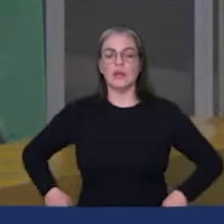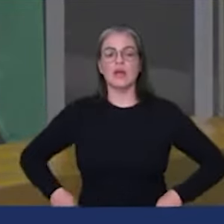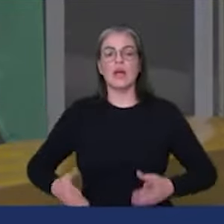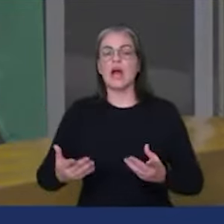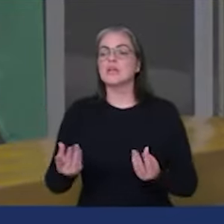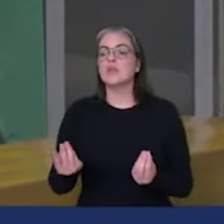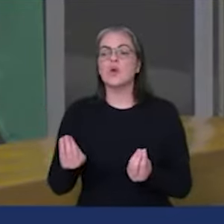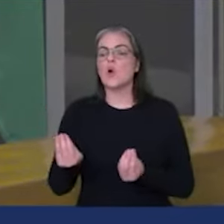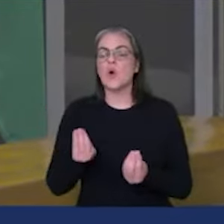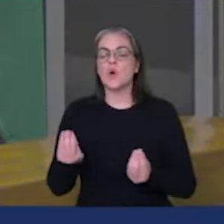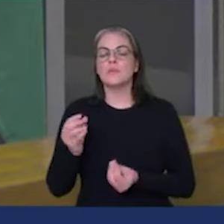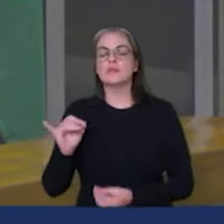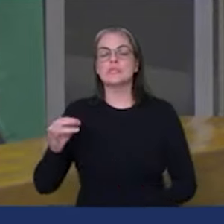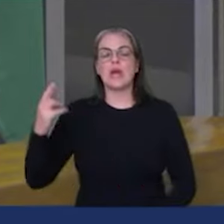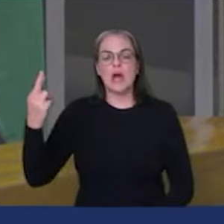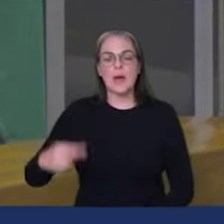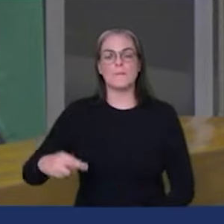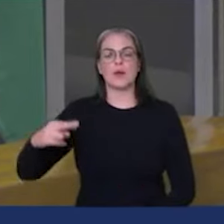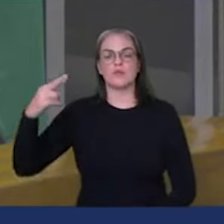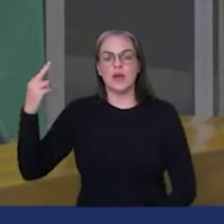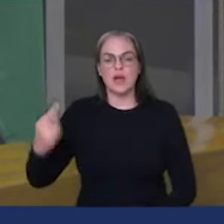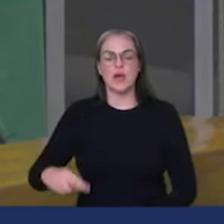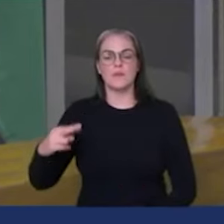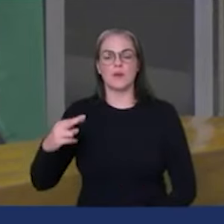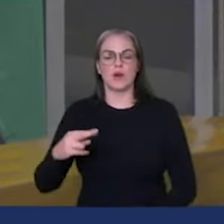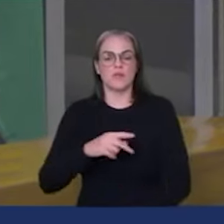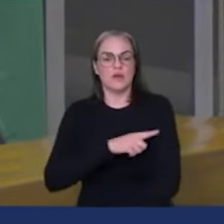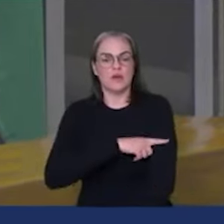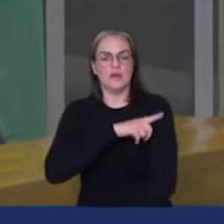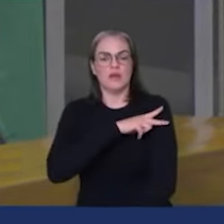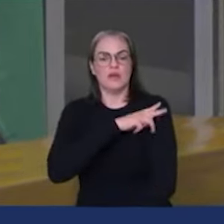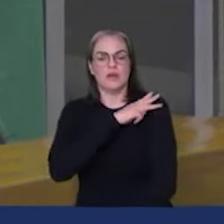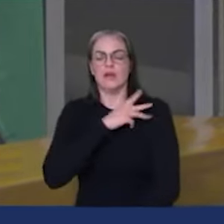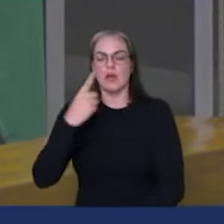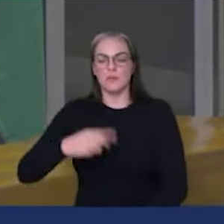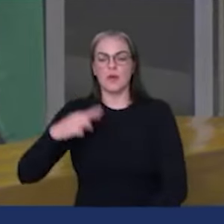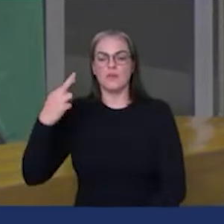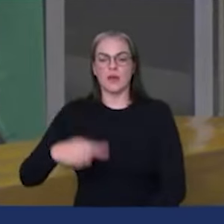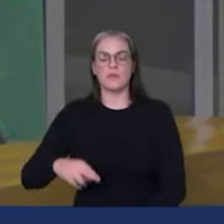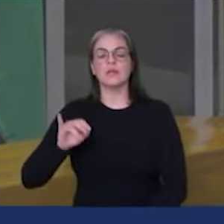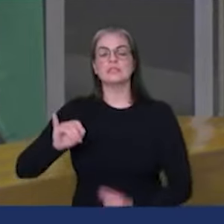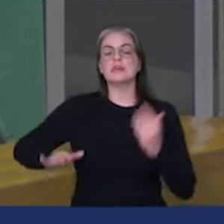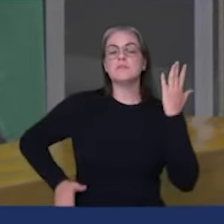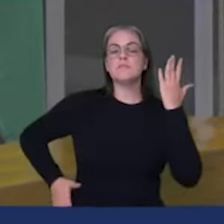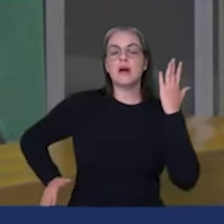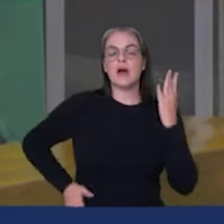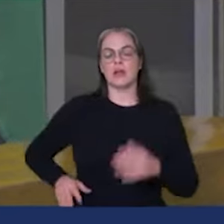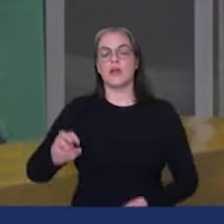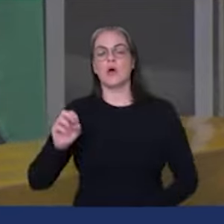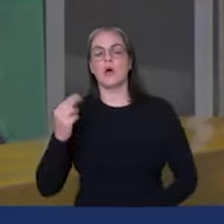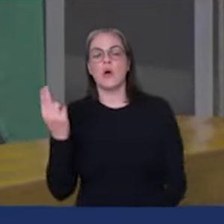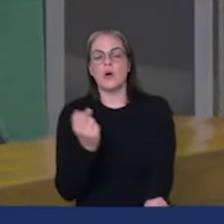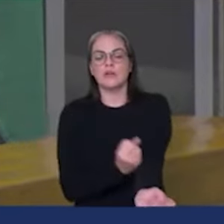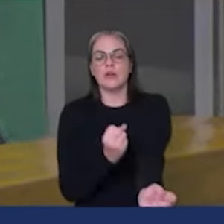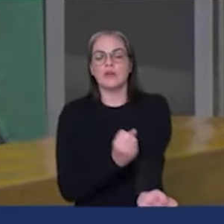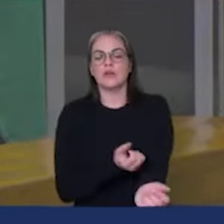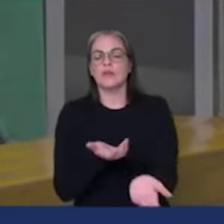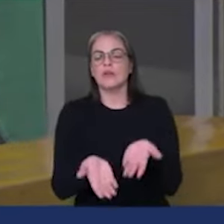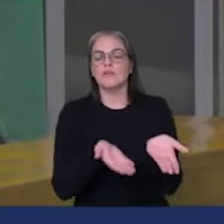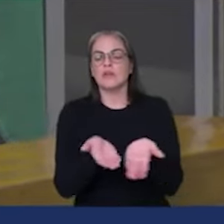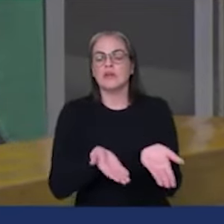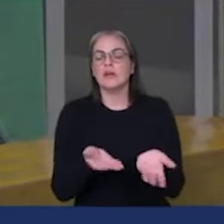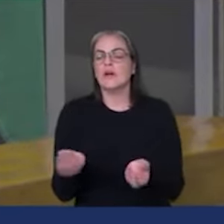repetente? Quanto custa o adolescente marginalizado? O tratamento do dependente químico e, principalmente,